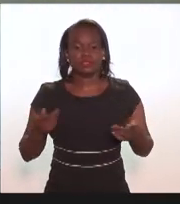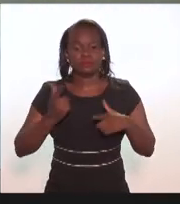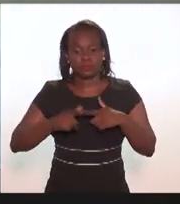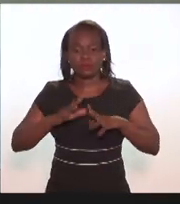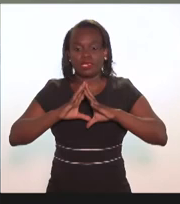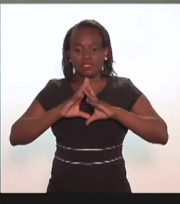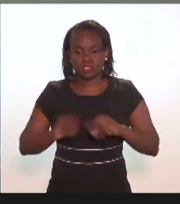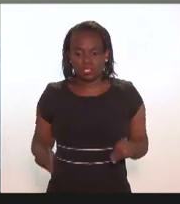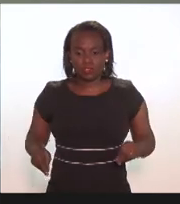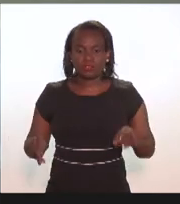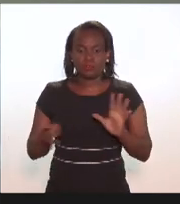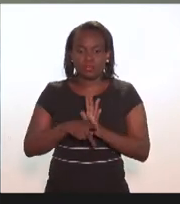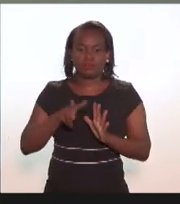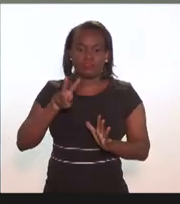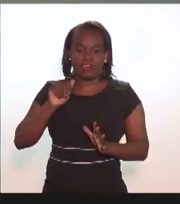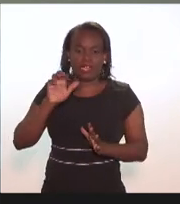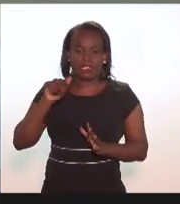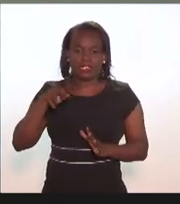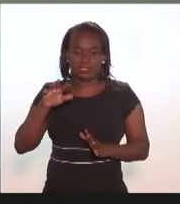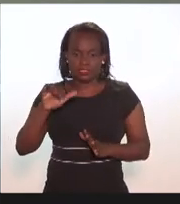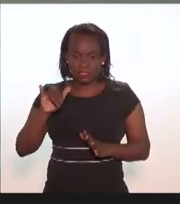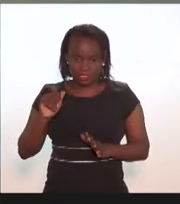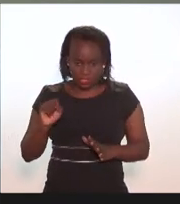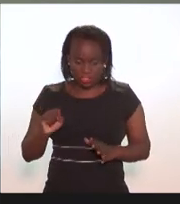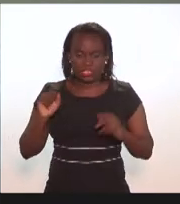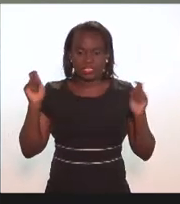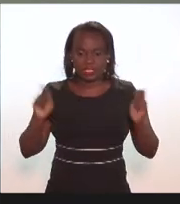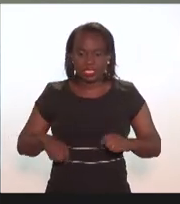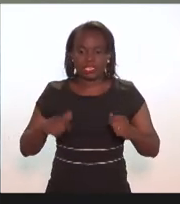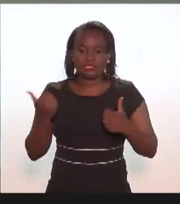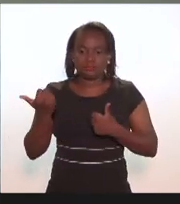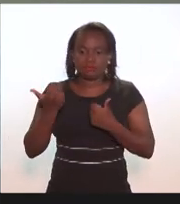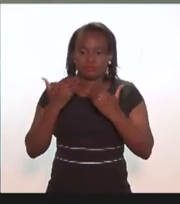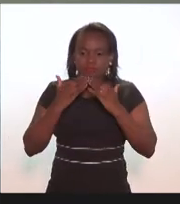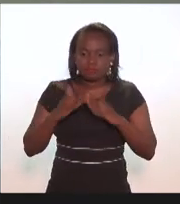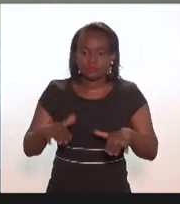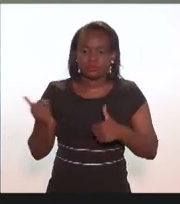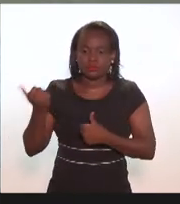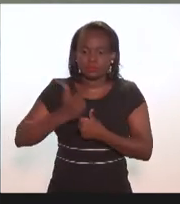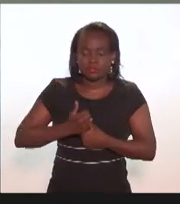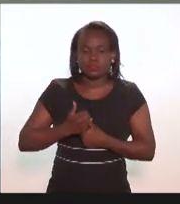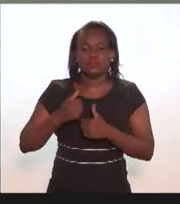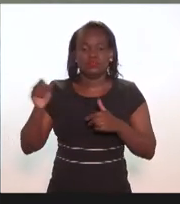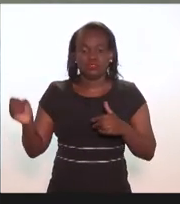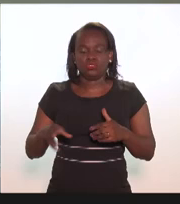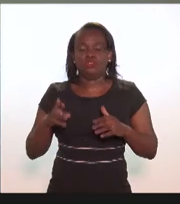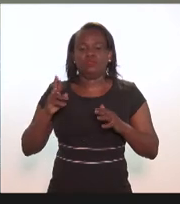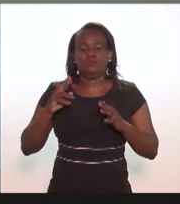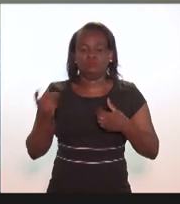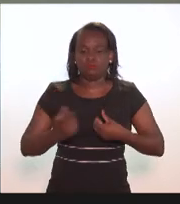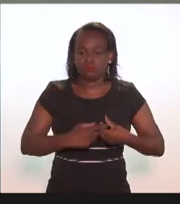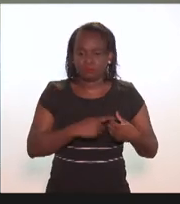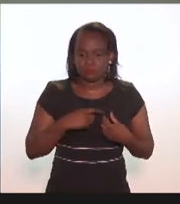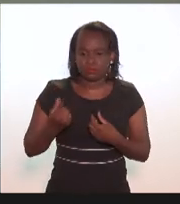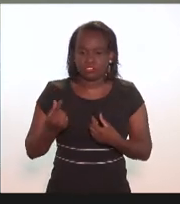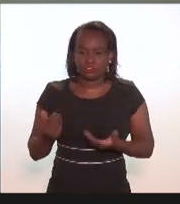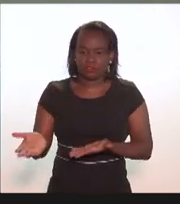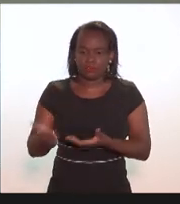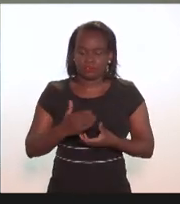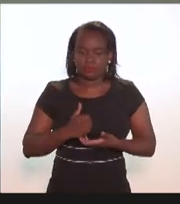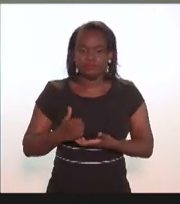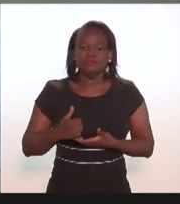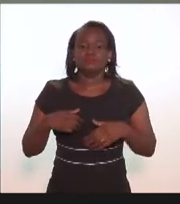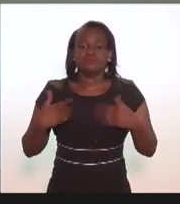resolve-se o problema das vacâncias e passa-se a poder repor essas vacâncias também no novo regime de recuperação fiscal. Então, acho que isso